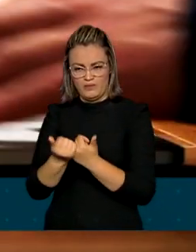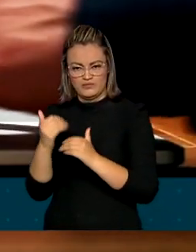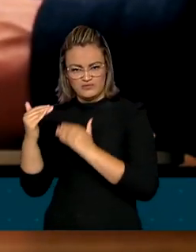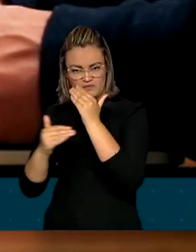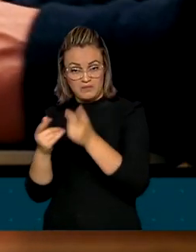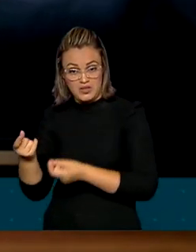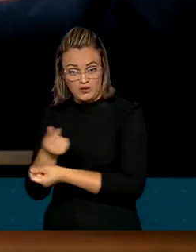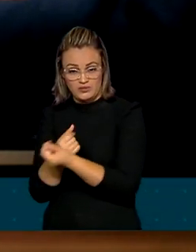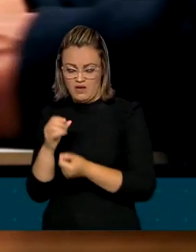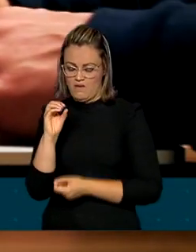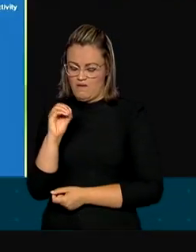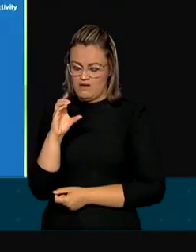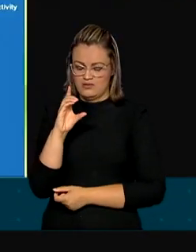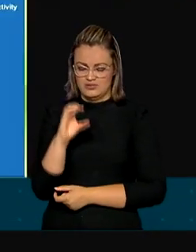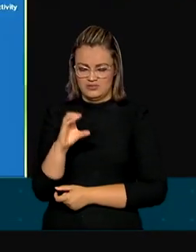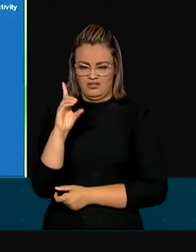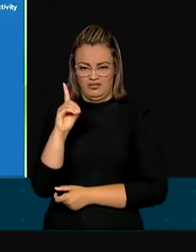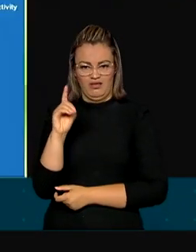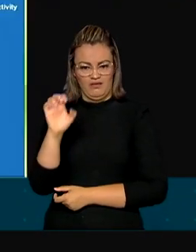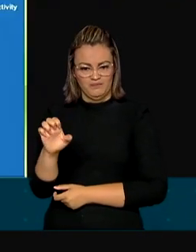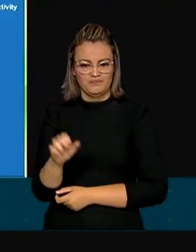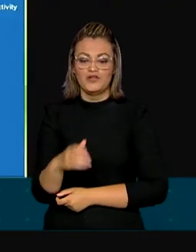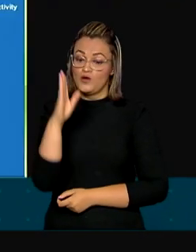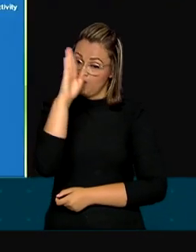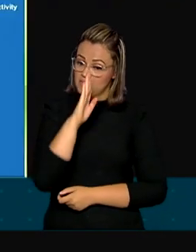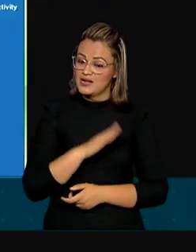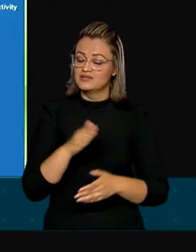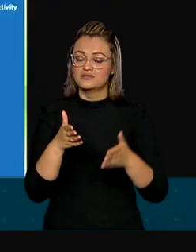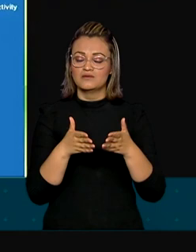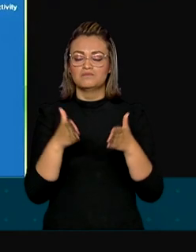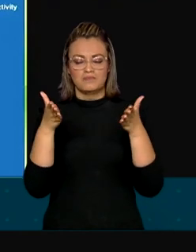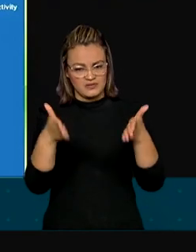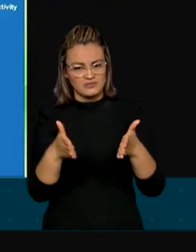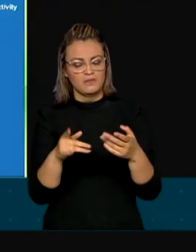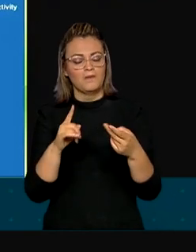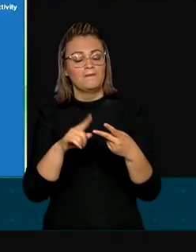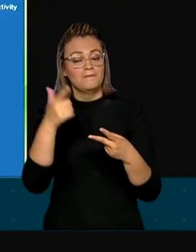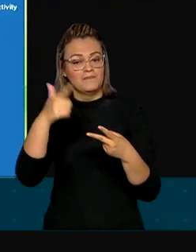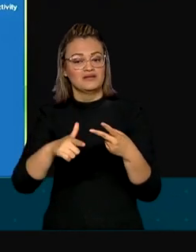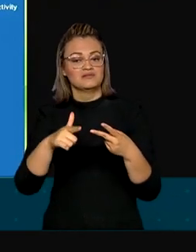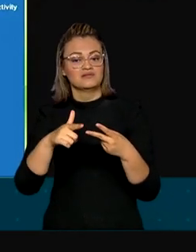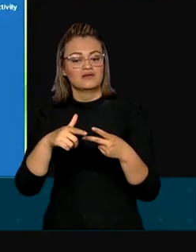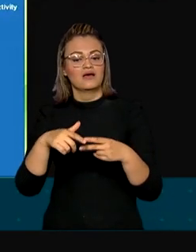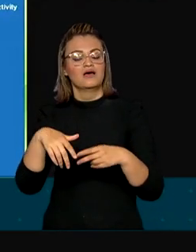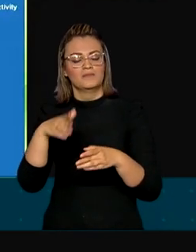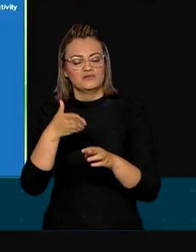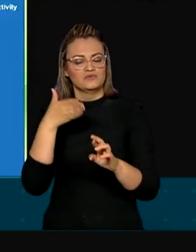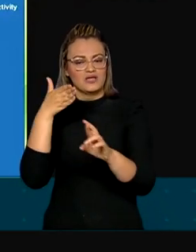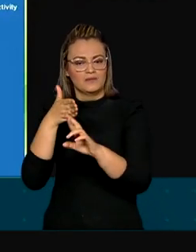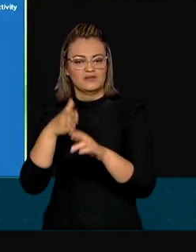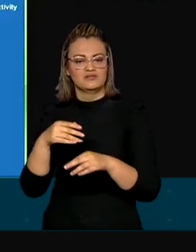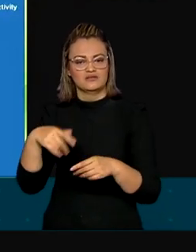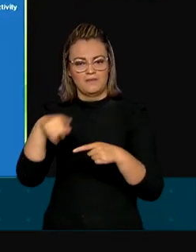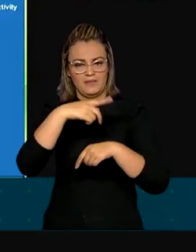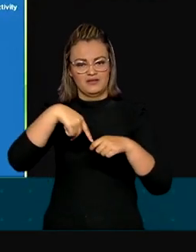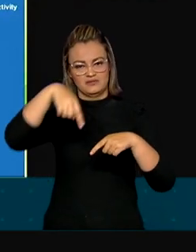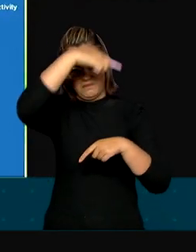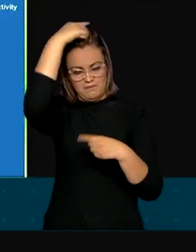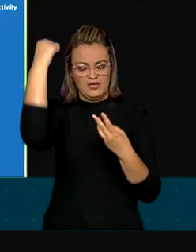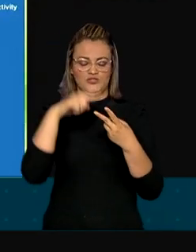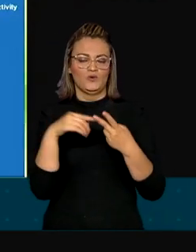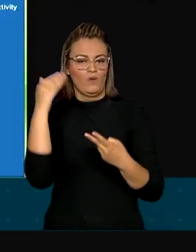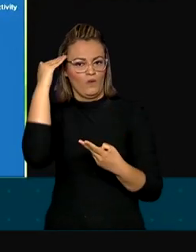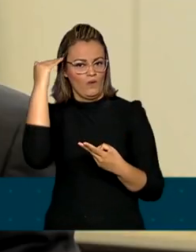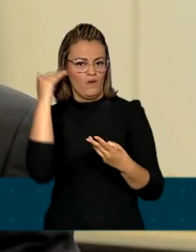Econômico, a OCDE. Além do Brasil, também participaram virtualmente representantes do México, Coreia do